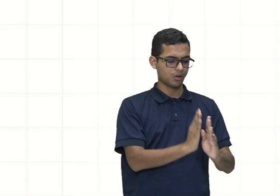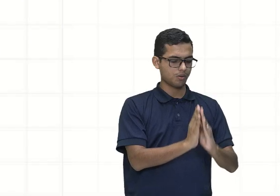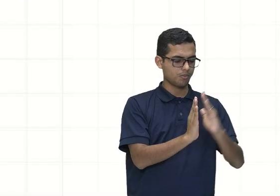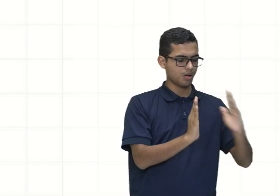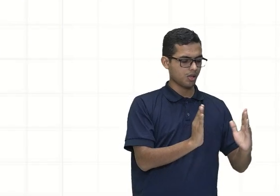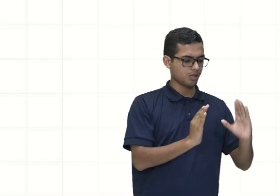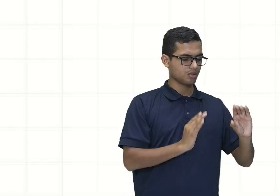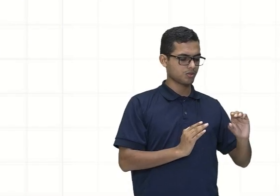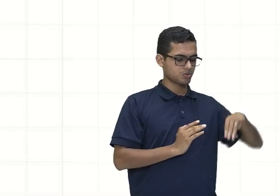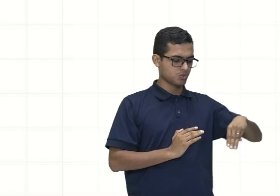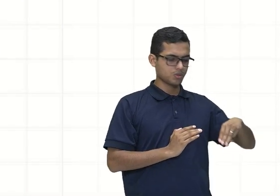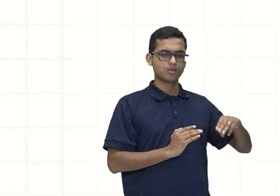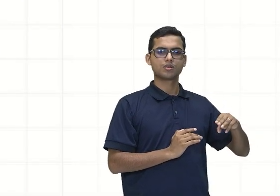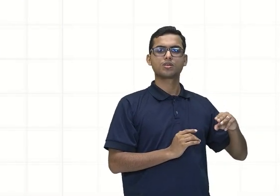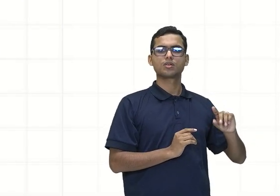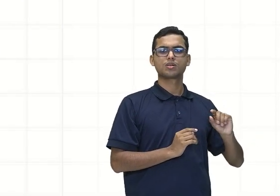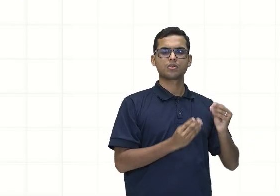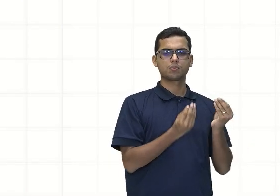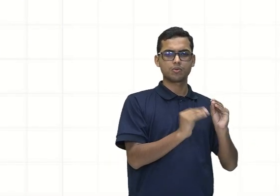a